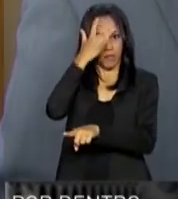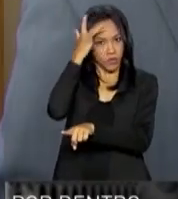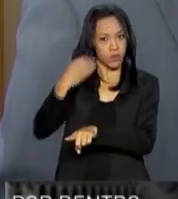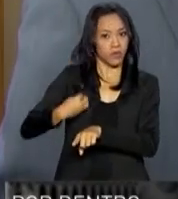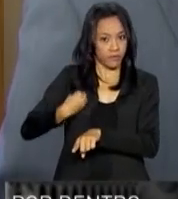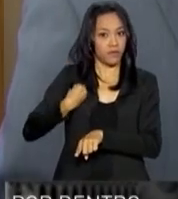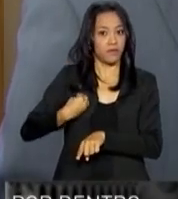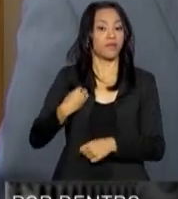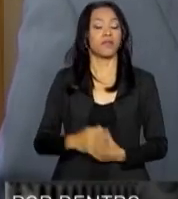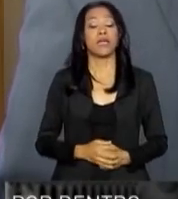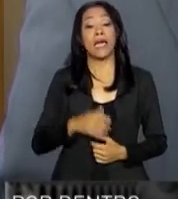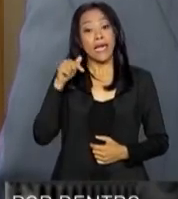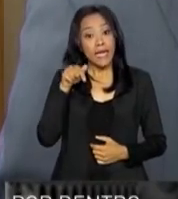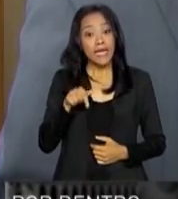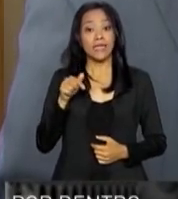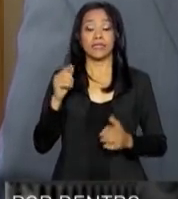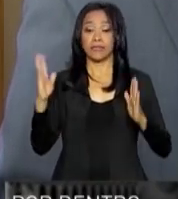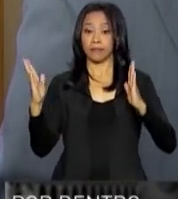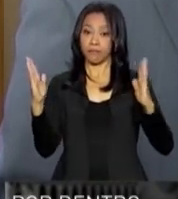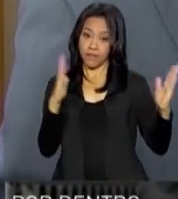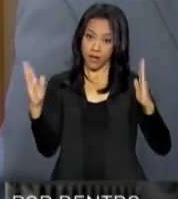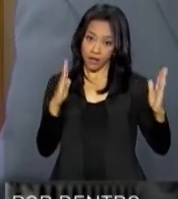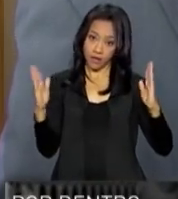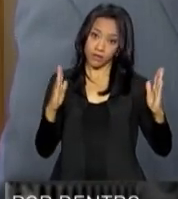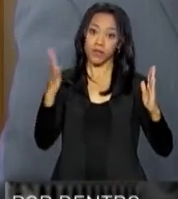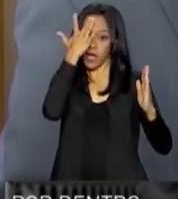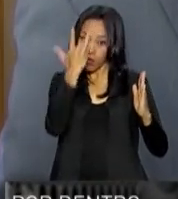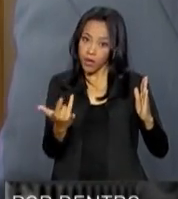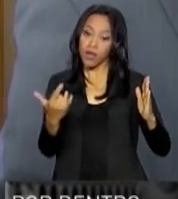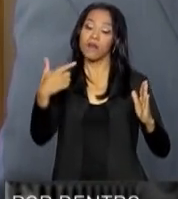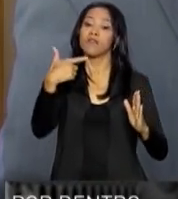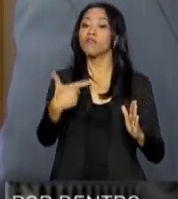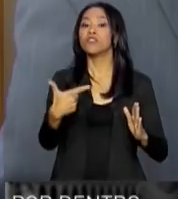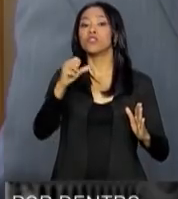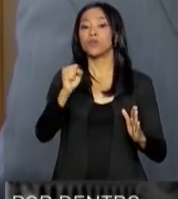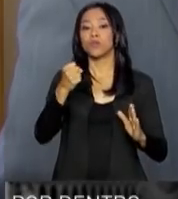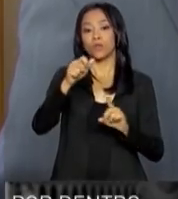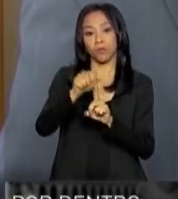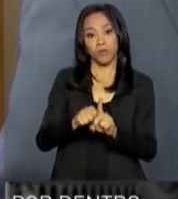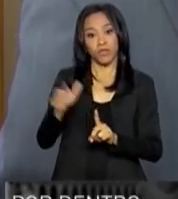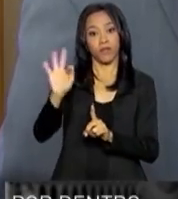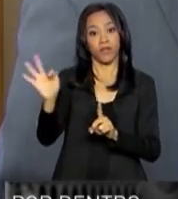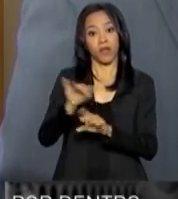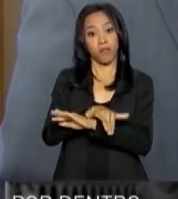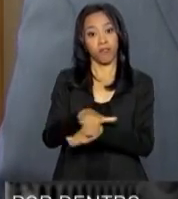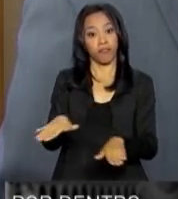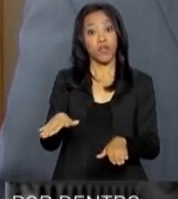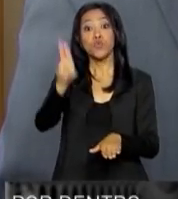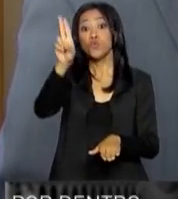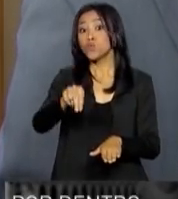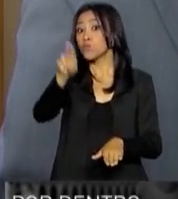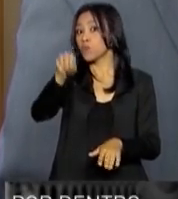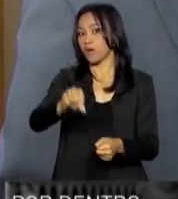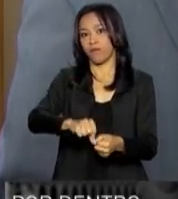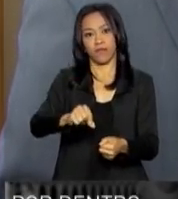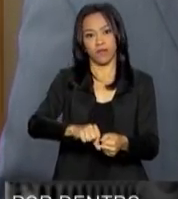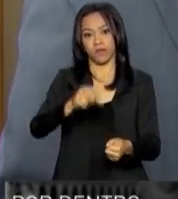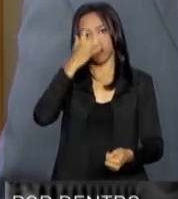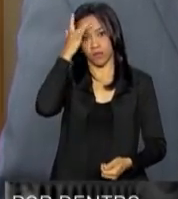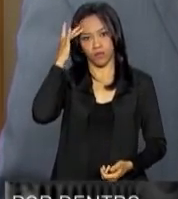colocou o prazo em final agora amanhã em 28 de fevereiro é uma pessoa que nunca realizou é devida porque quando